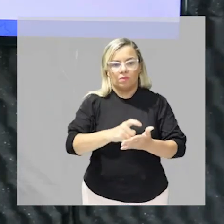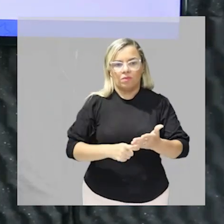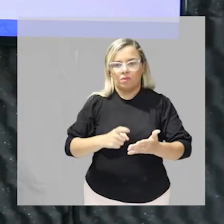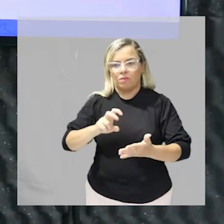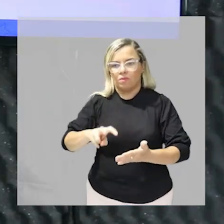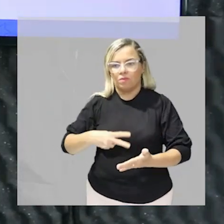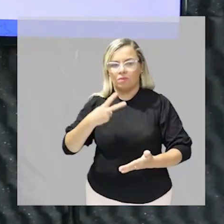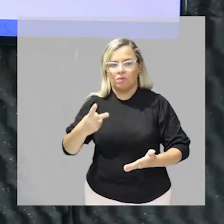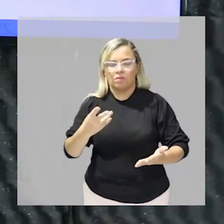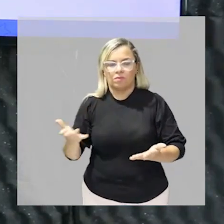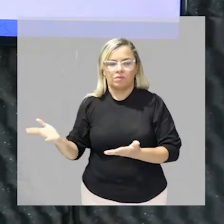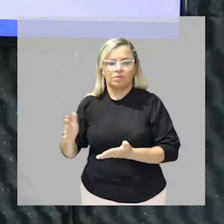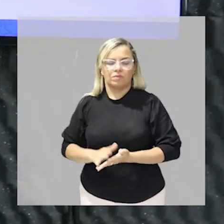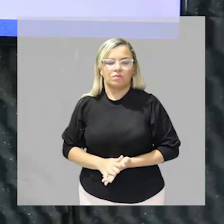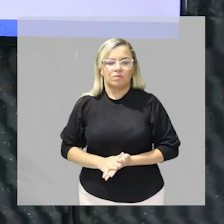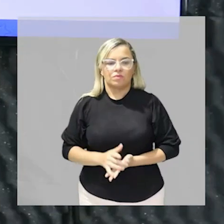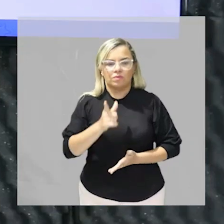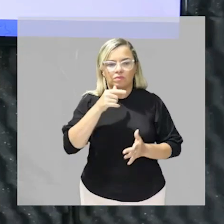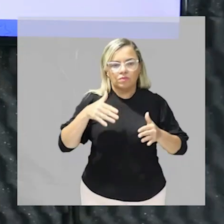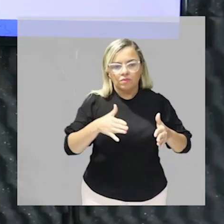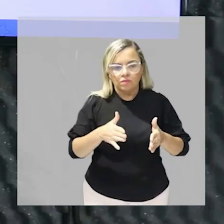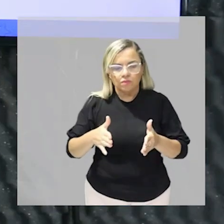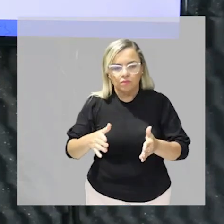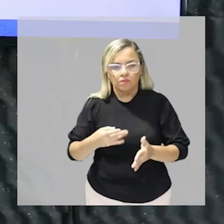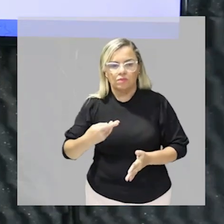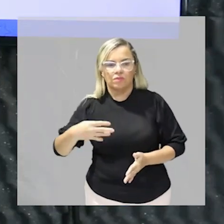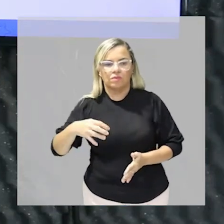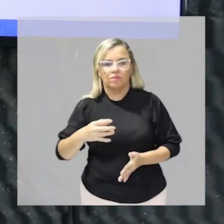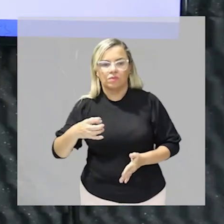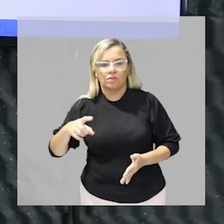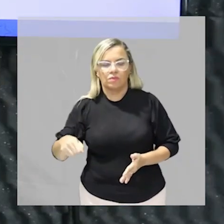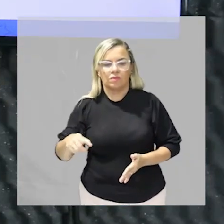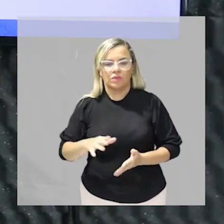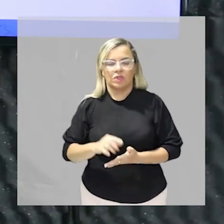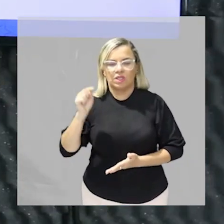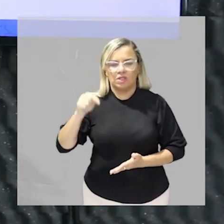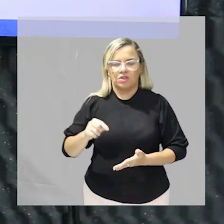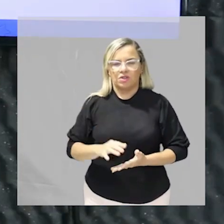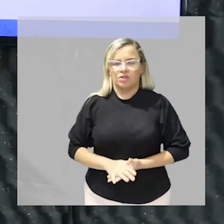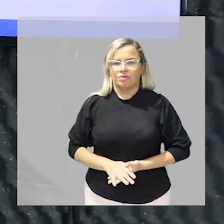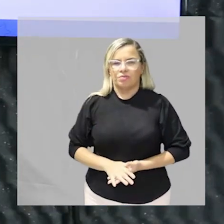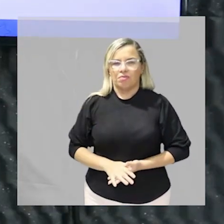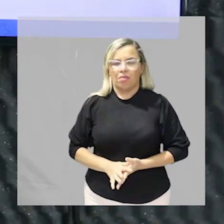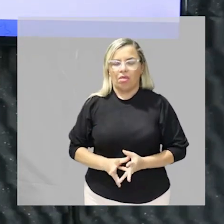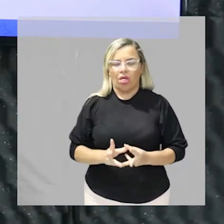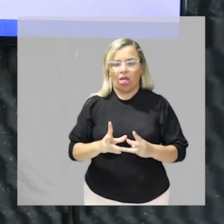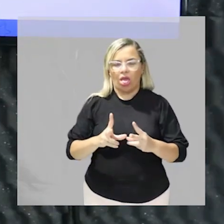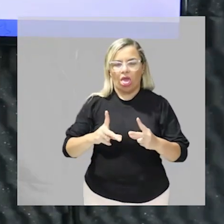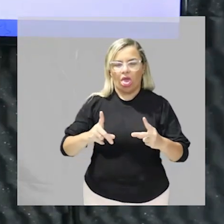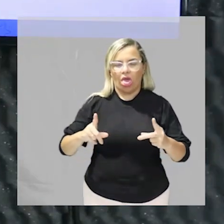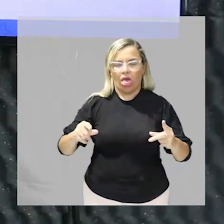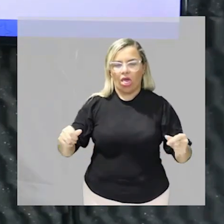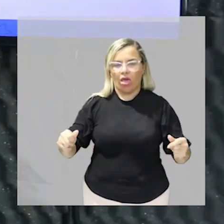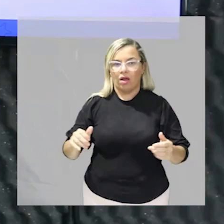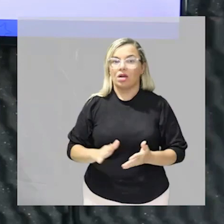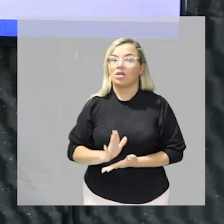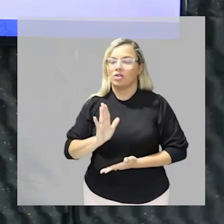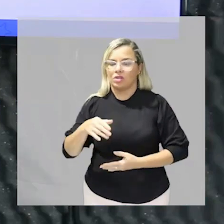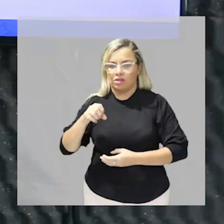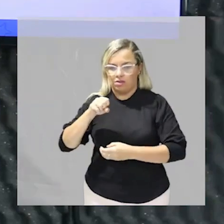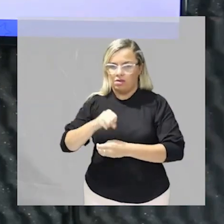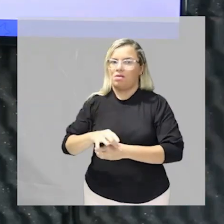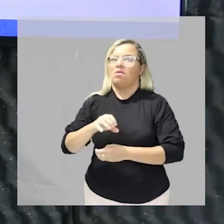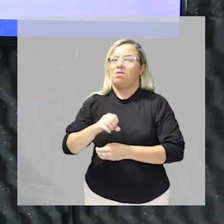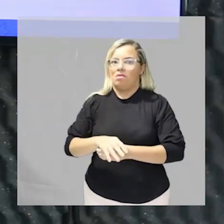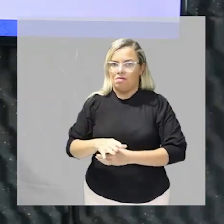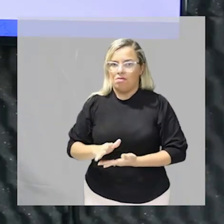diz. O rio Tietê está morto. Éguas, ele já te deu aí uma dica fundamental, né? É problema.